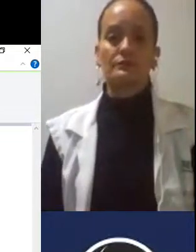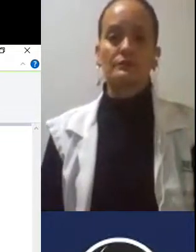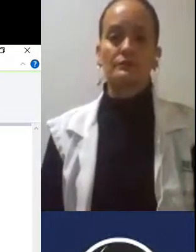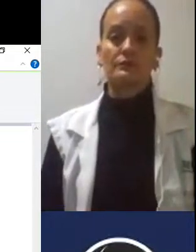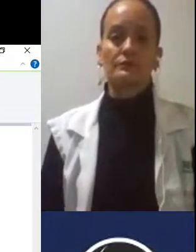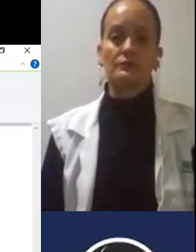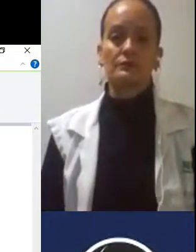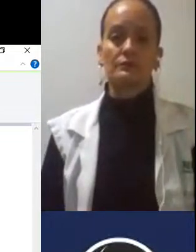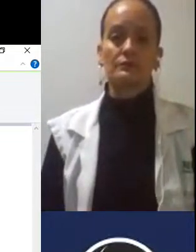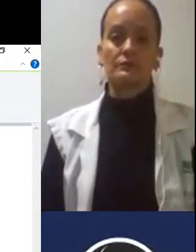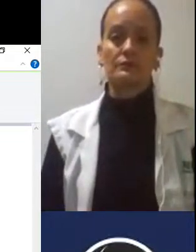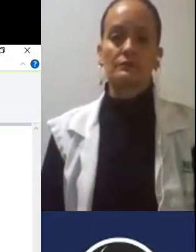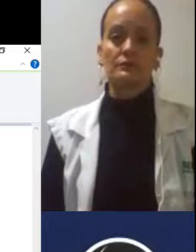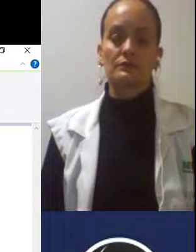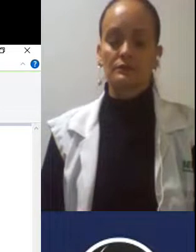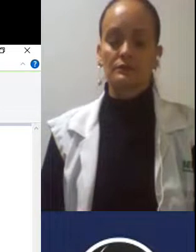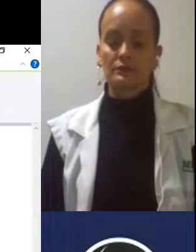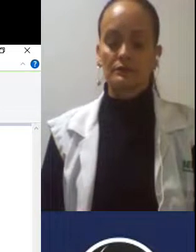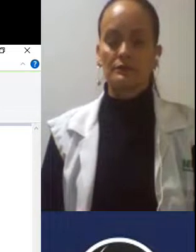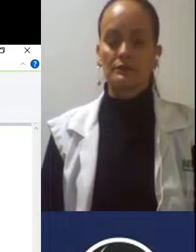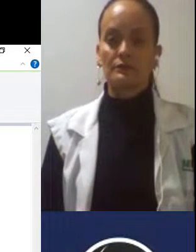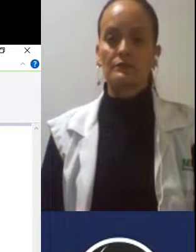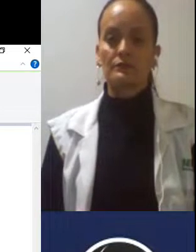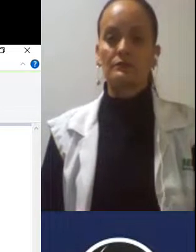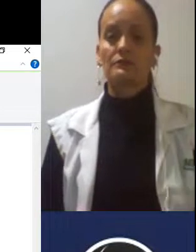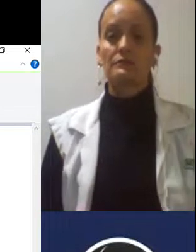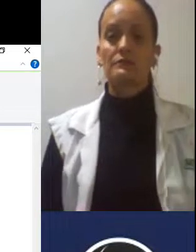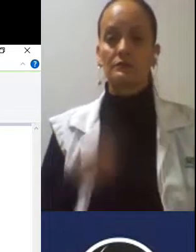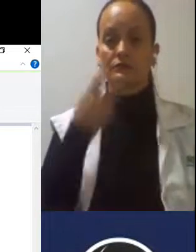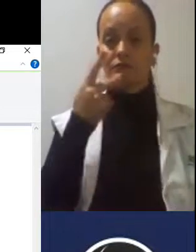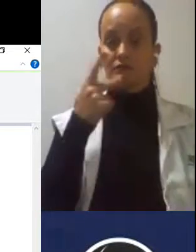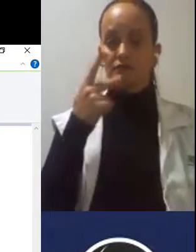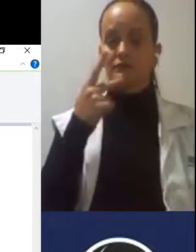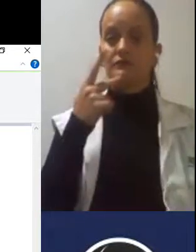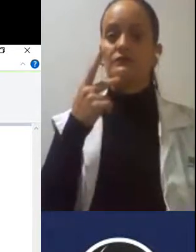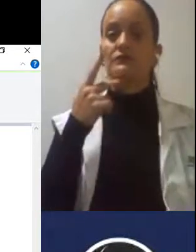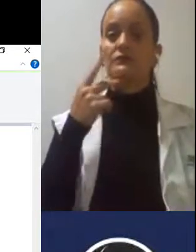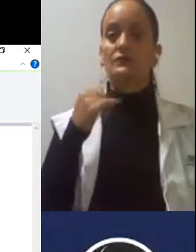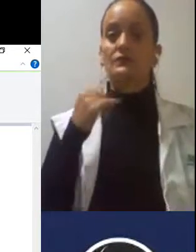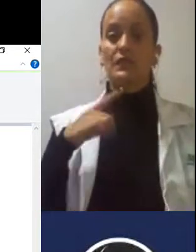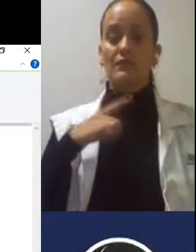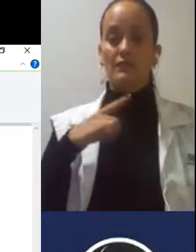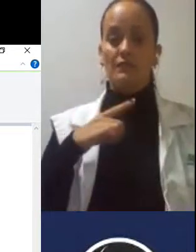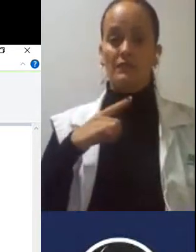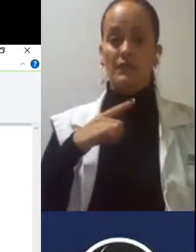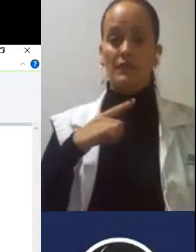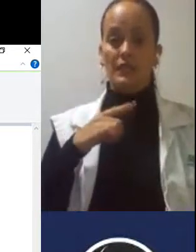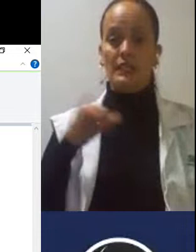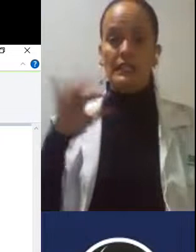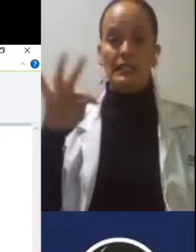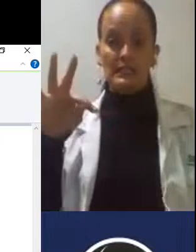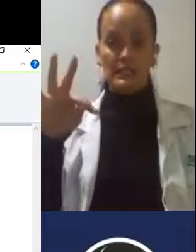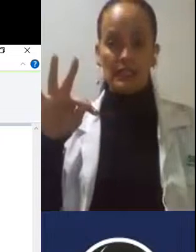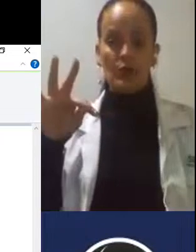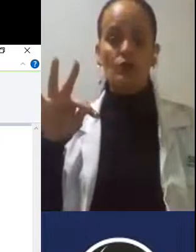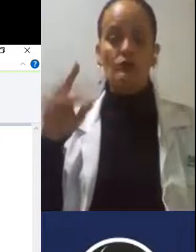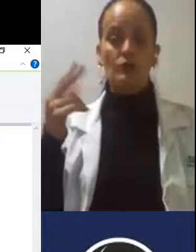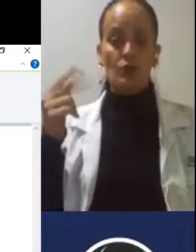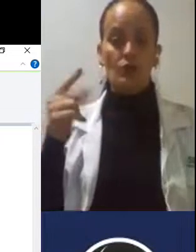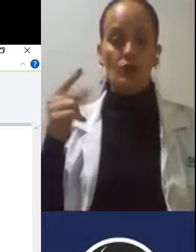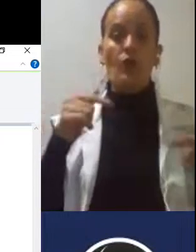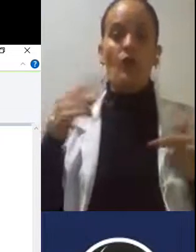Corrente ela é igual a tensão dividido pela resistência. A tensão, no nosso caso aqui, sempre vai continuar o